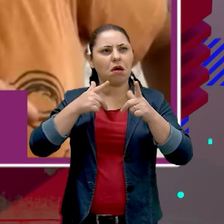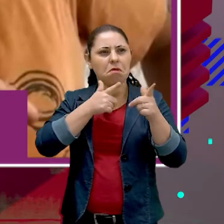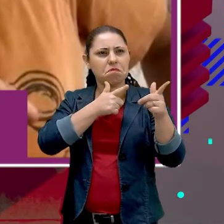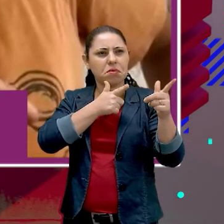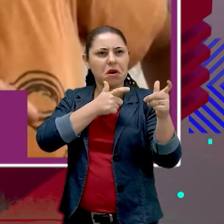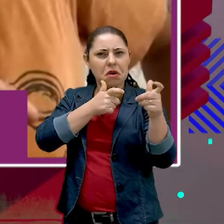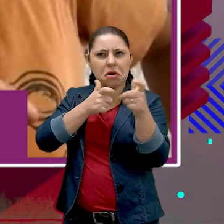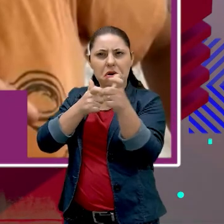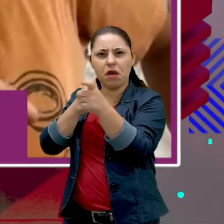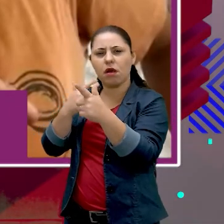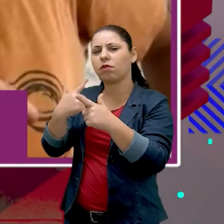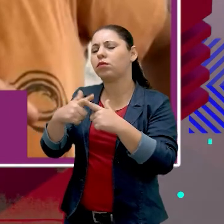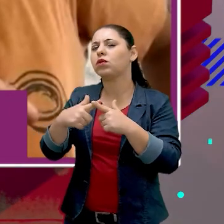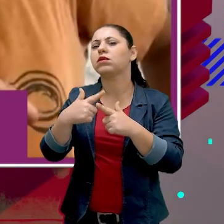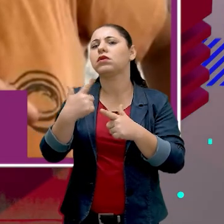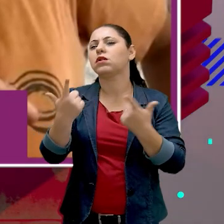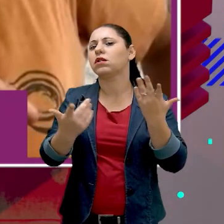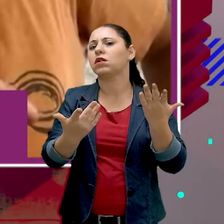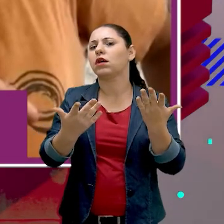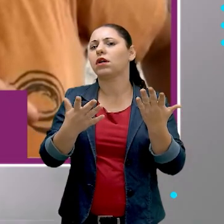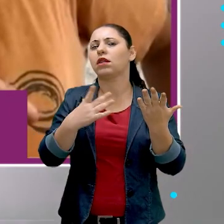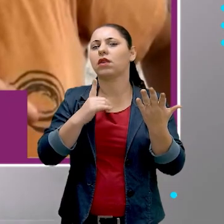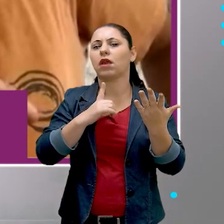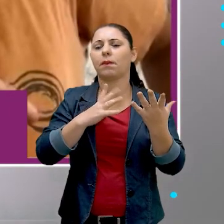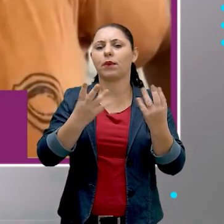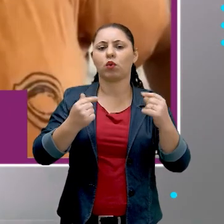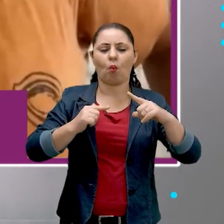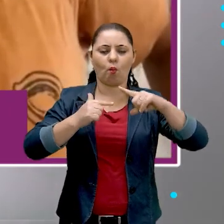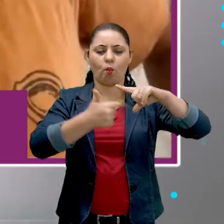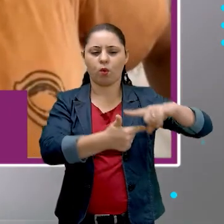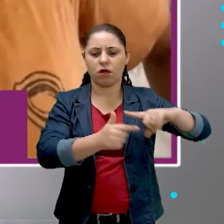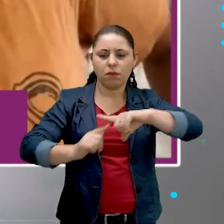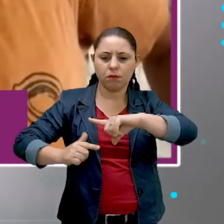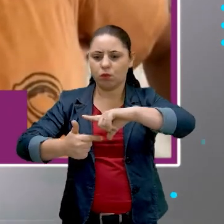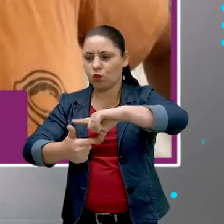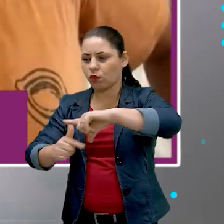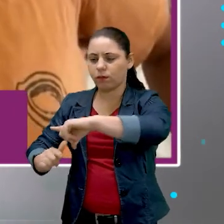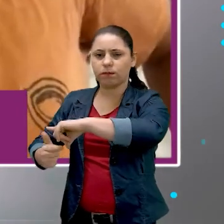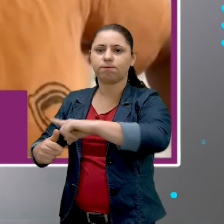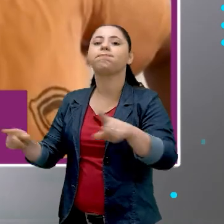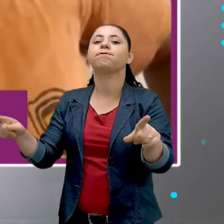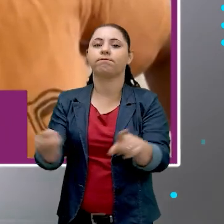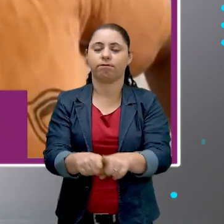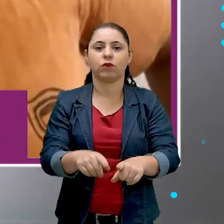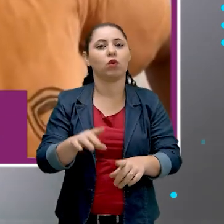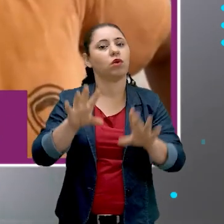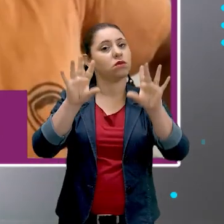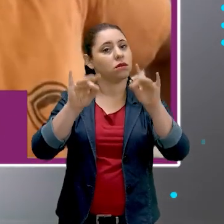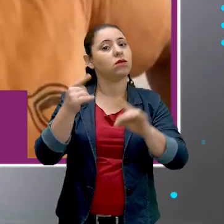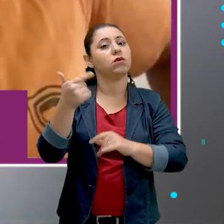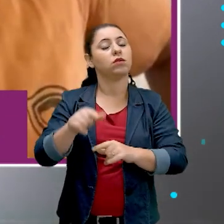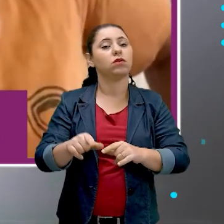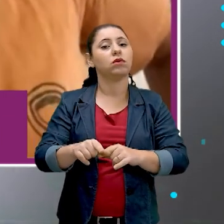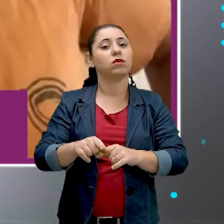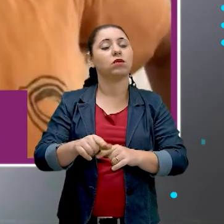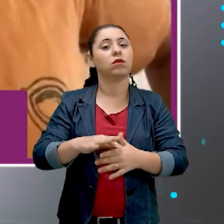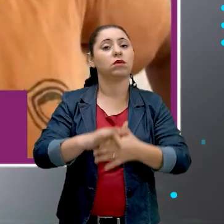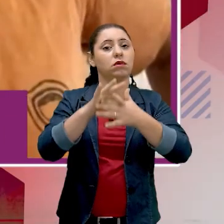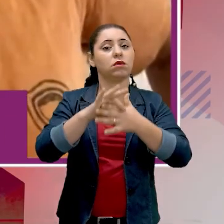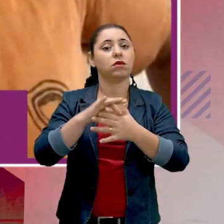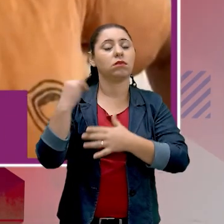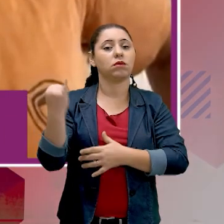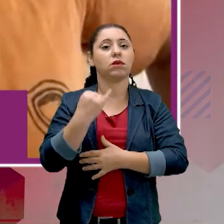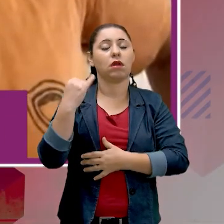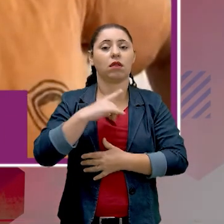ataques. Por que quase não vemos? Porque você tem um isolamento. Há um isolamento ali. E um outro detalhe também que tem que se ressaltar aqui, Lívia, é